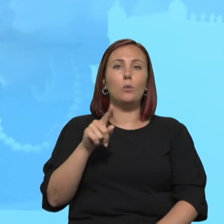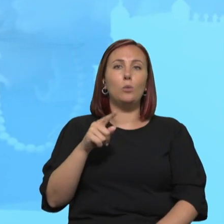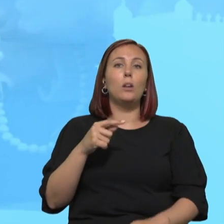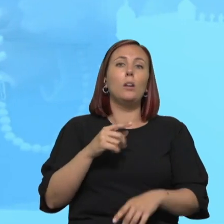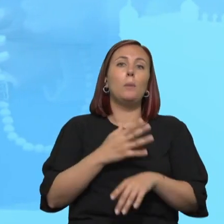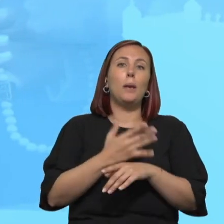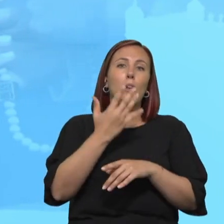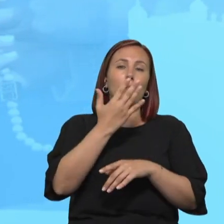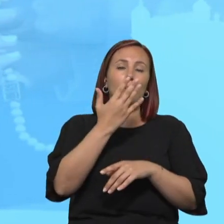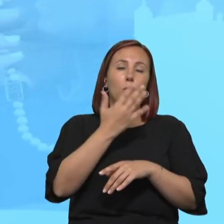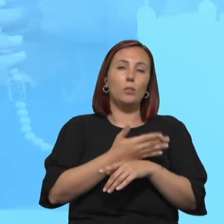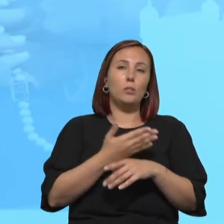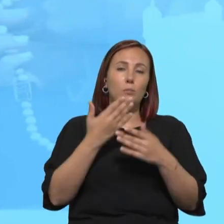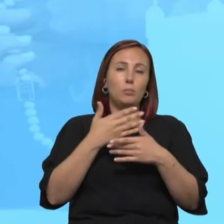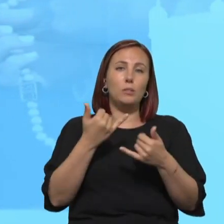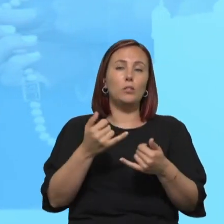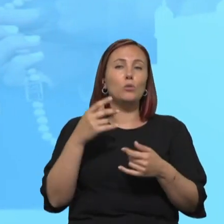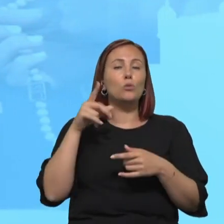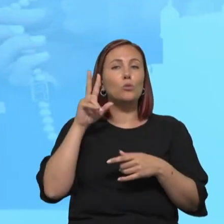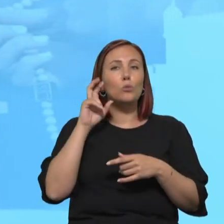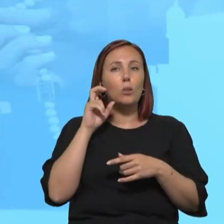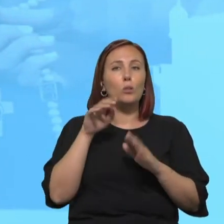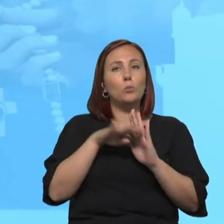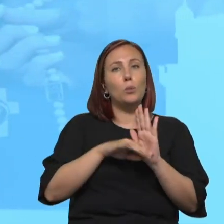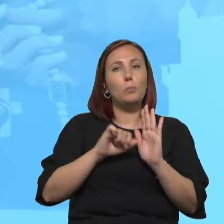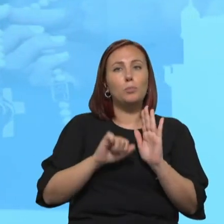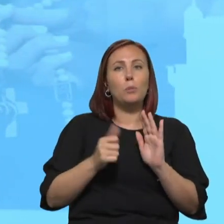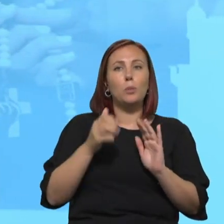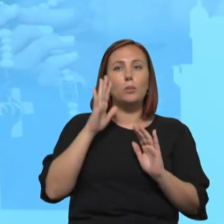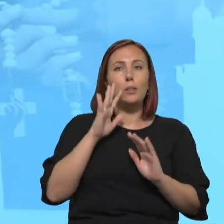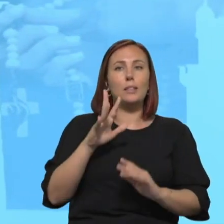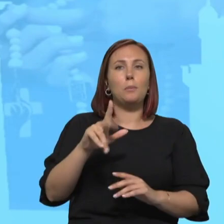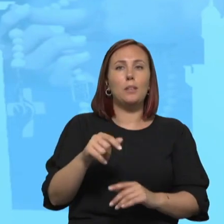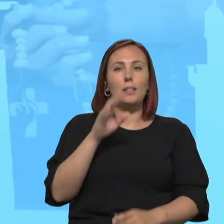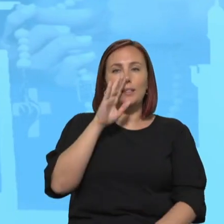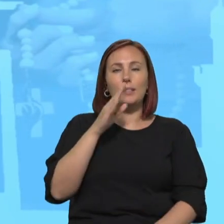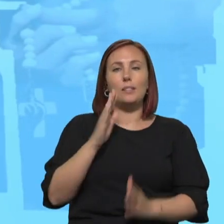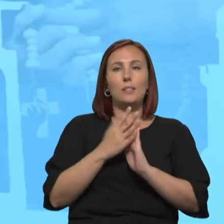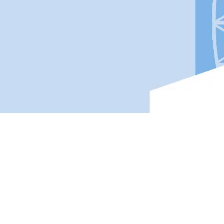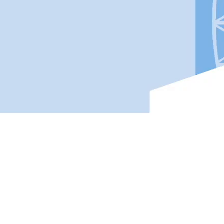pode escutar também a edição rádio do programa Eclésia. Tenha uma boa tarde e até amanhã, se Deus quiser.